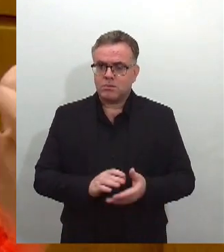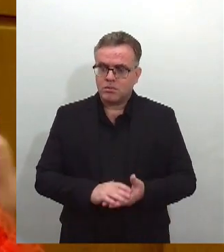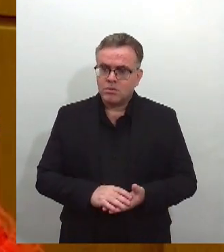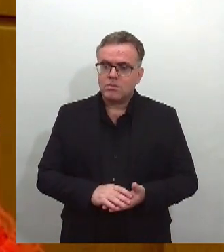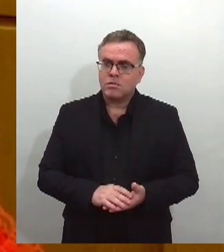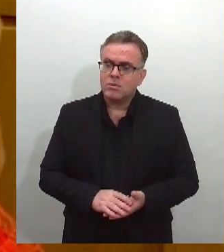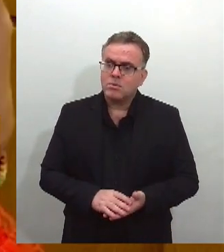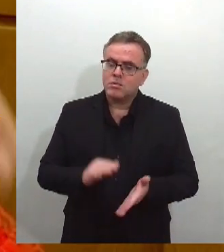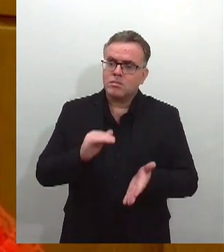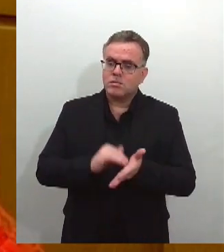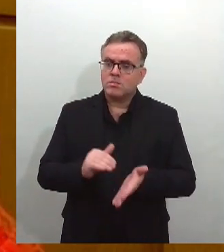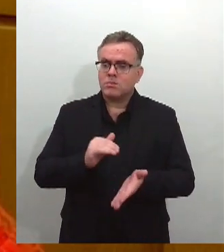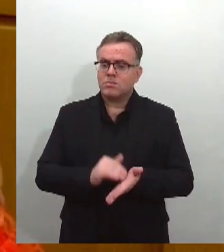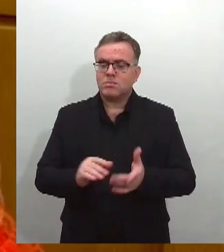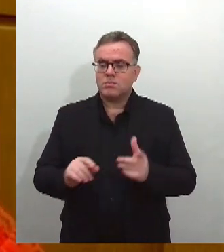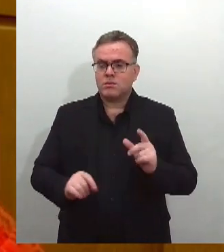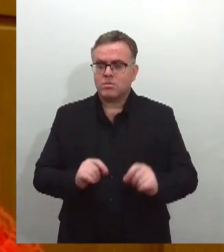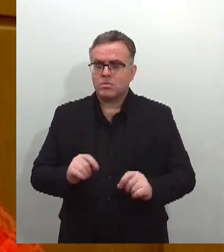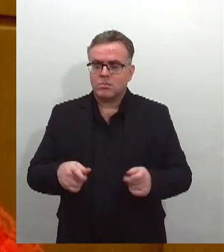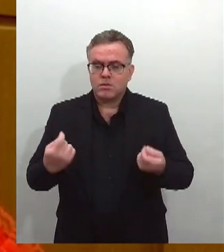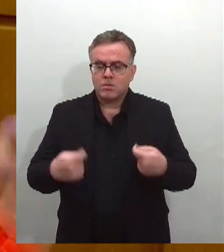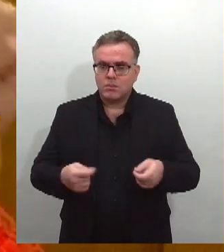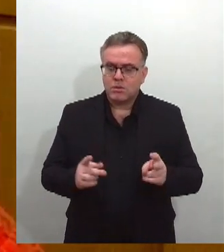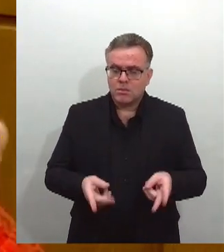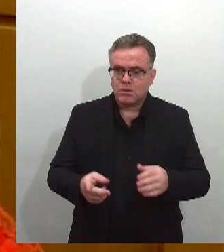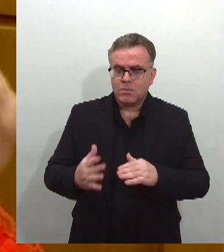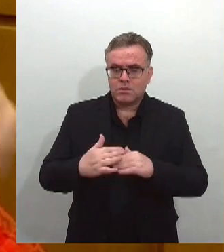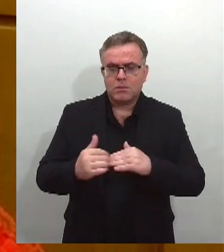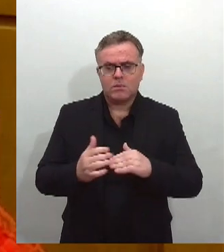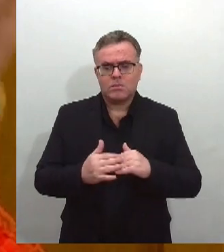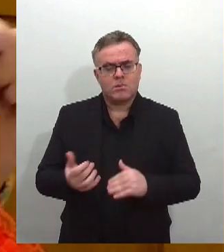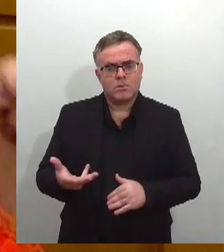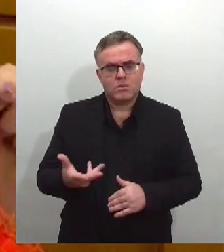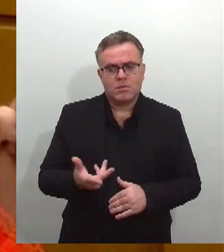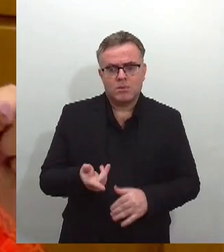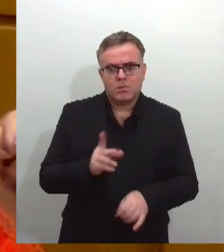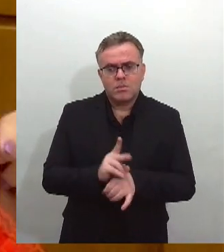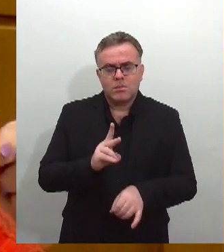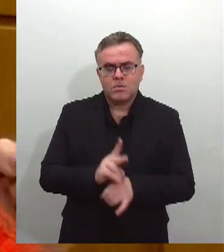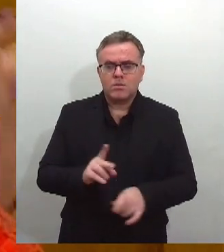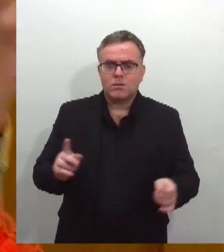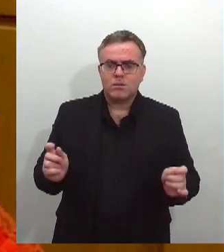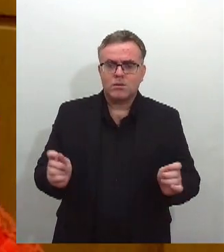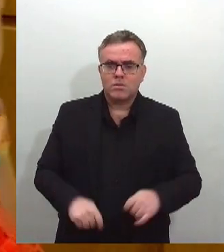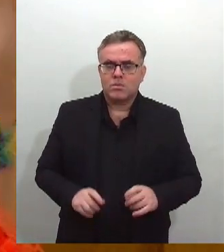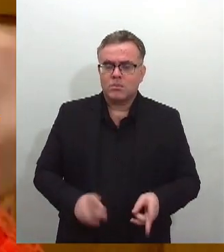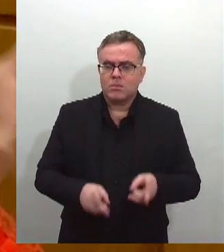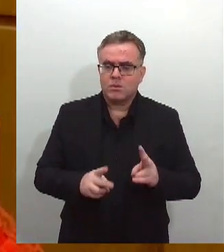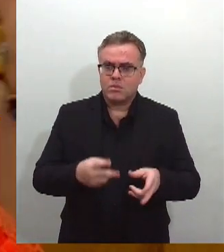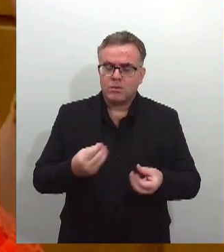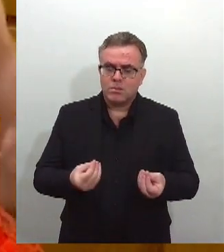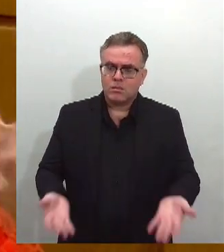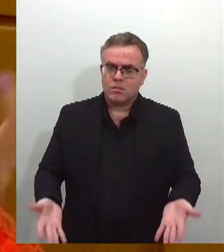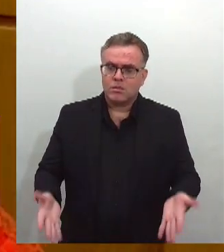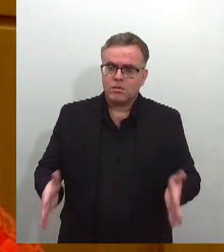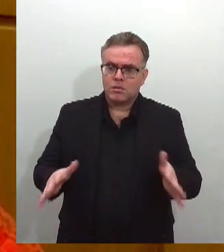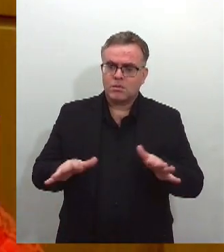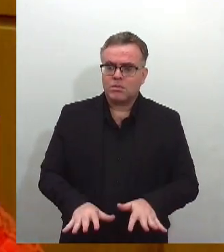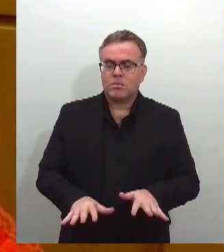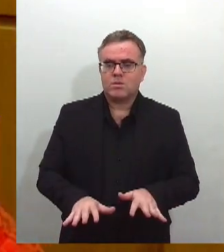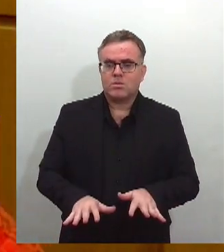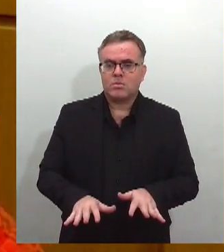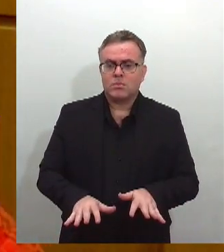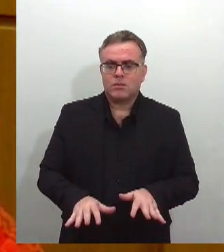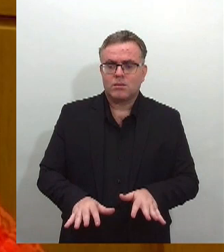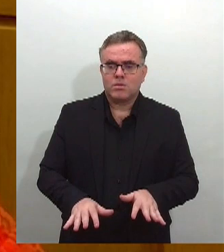que deveria acolher, cuidar e ser inclusiva, né, já que fala, né, do